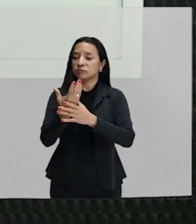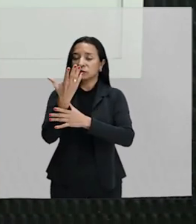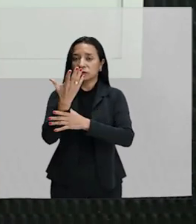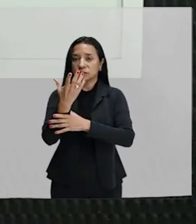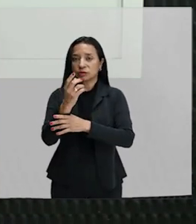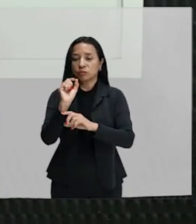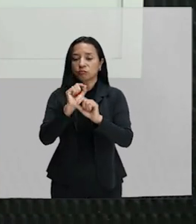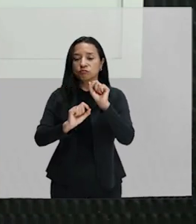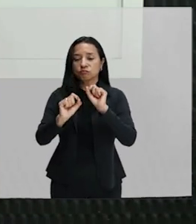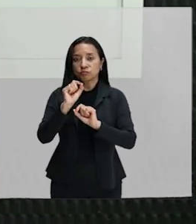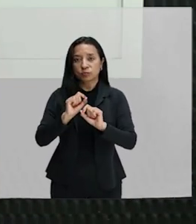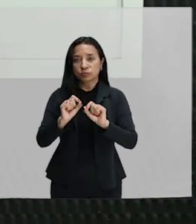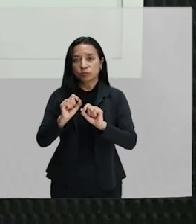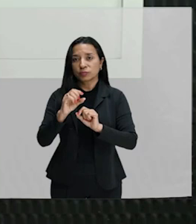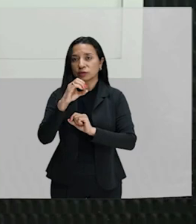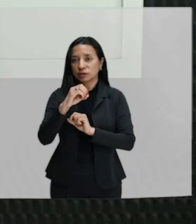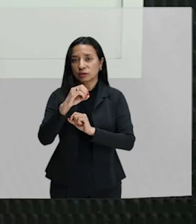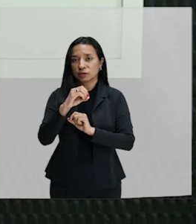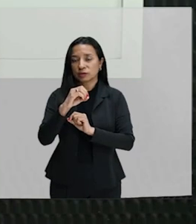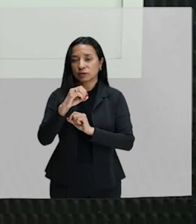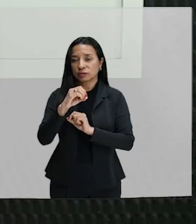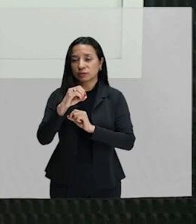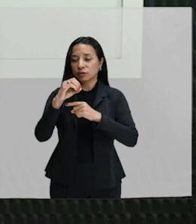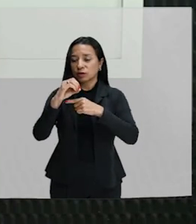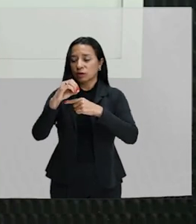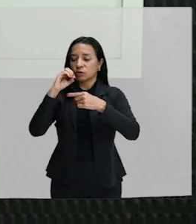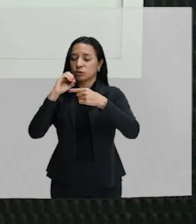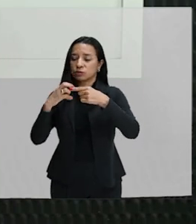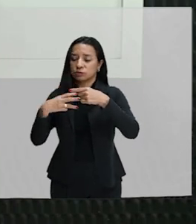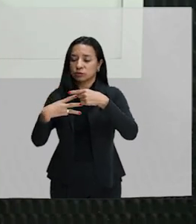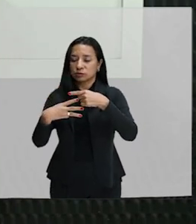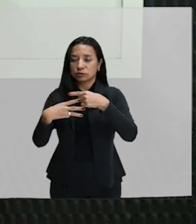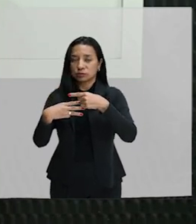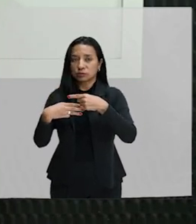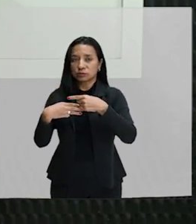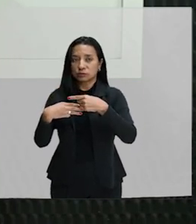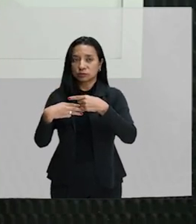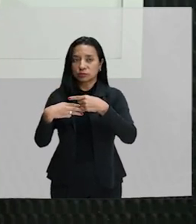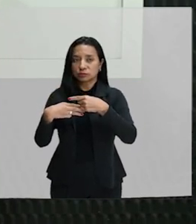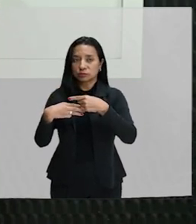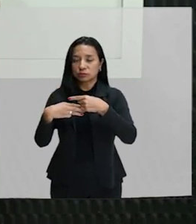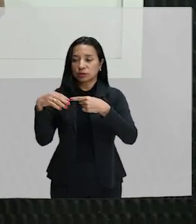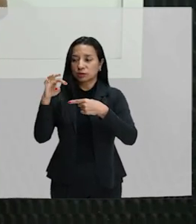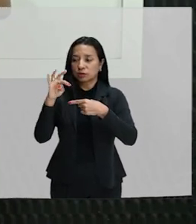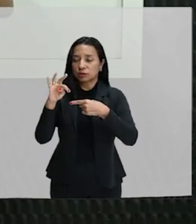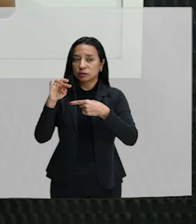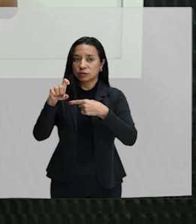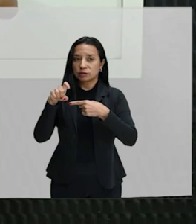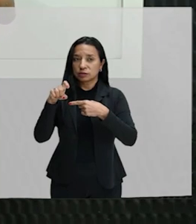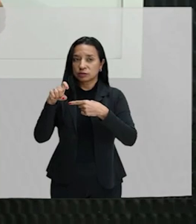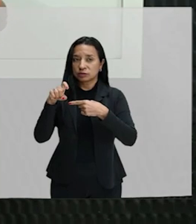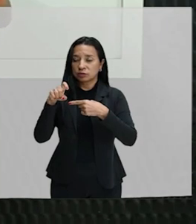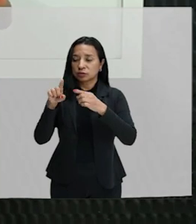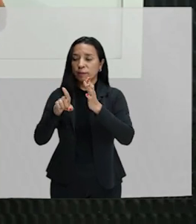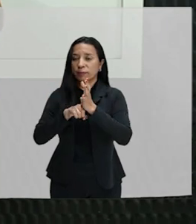vai ficar ó 0 sobre 3 temperatura em x